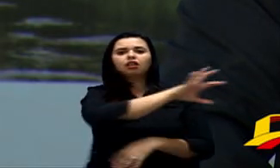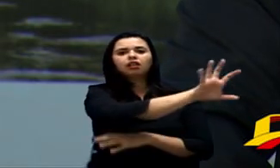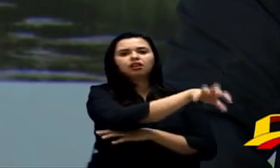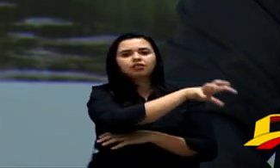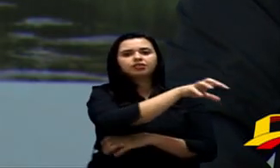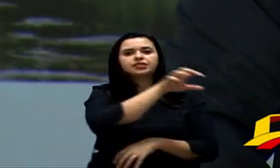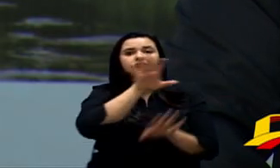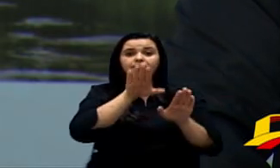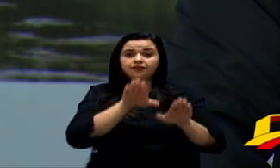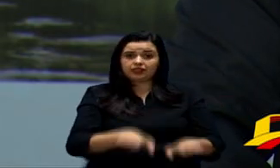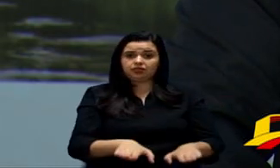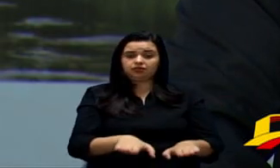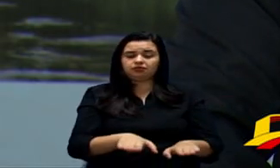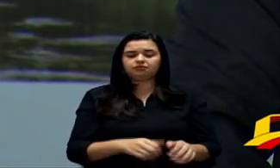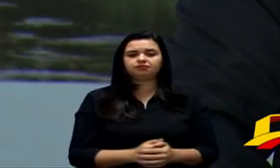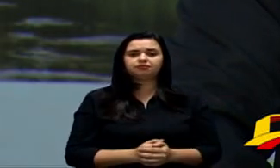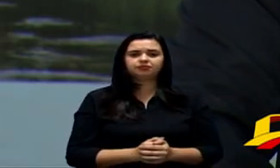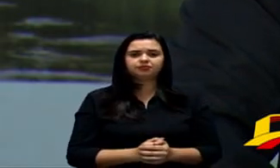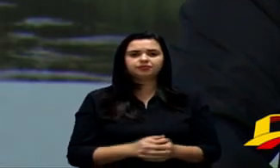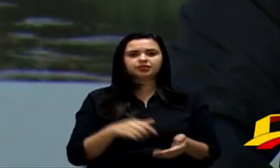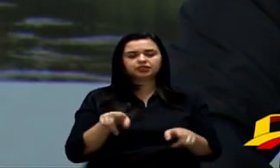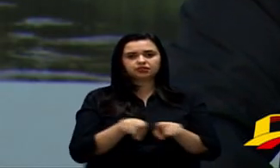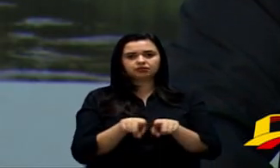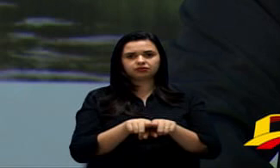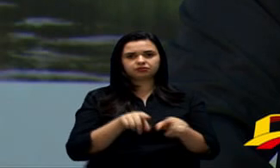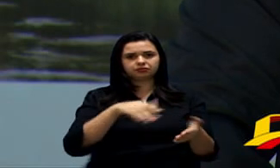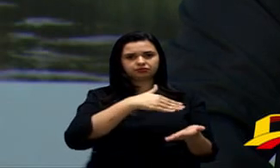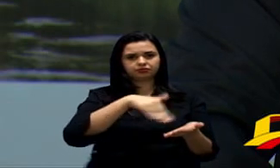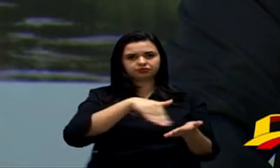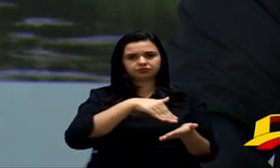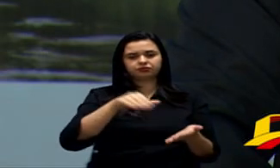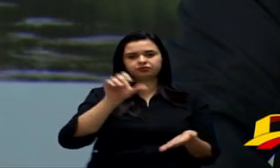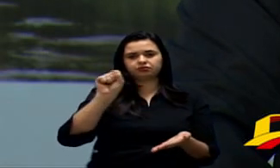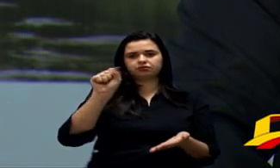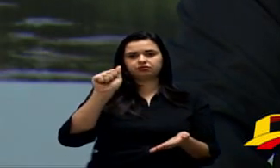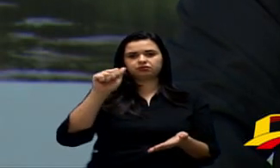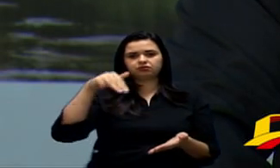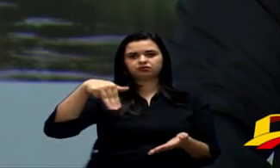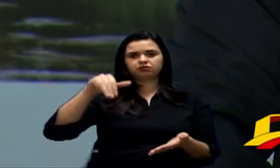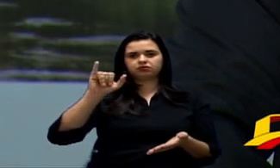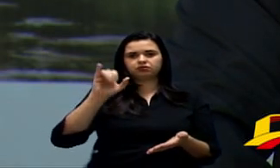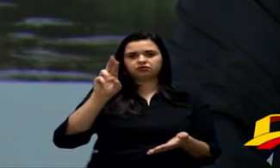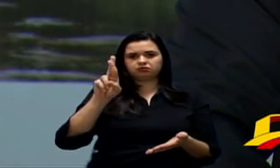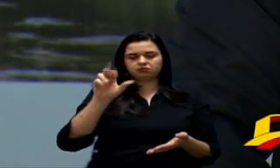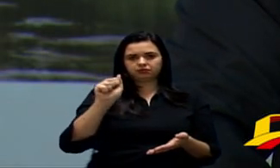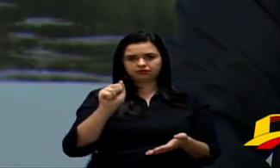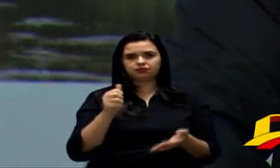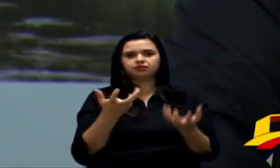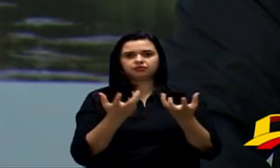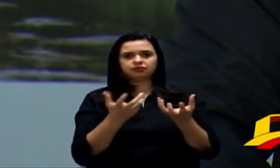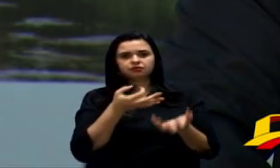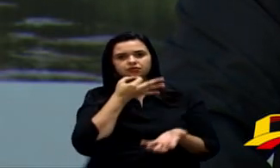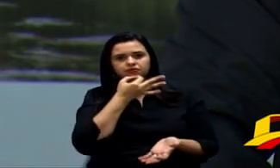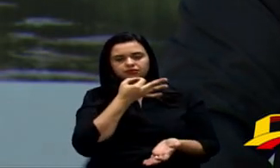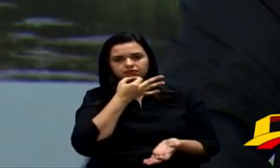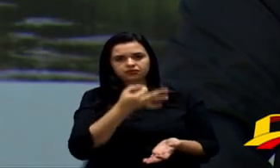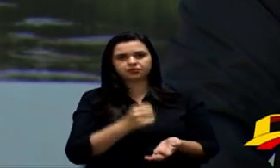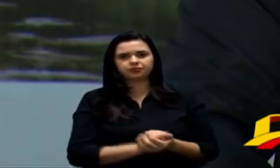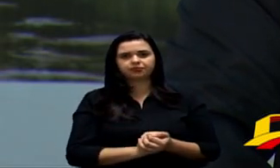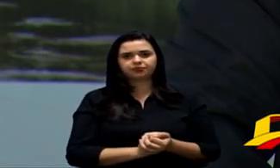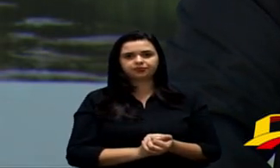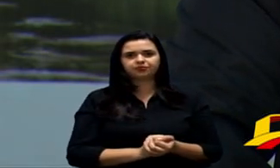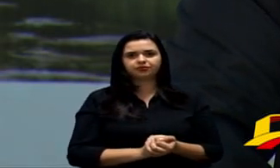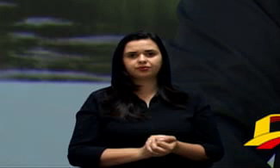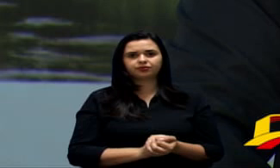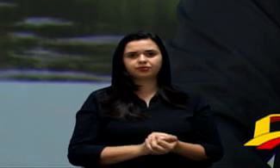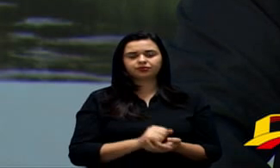ausência da secretária Samira, mas, como o vereador Fernando Dini já salientou, ela está interinamente, devido ao secretário